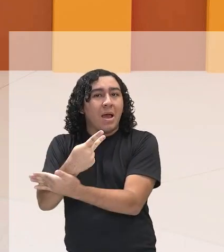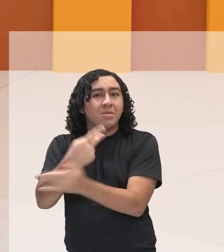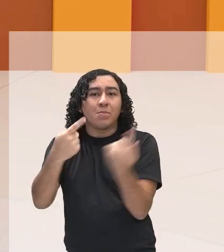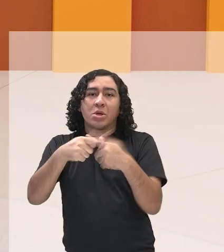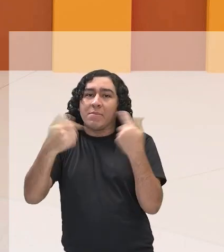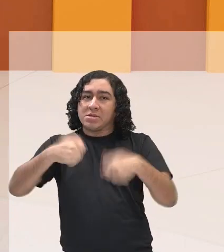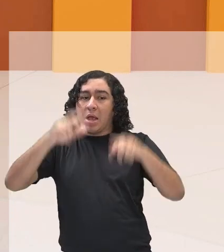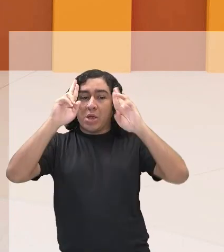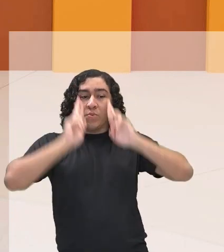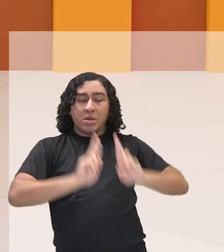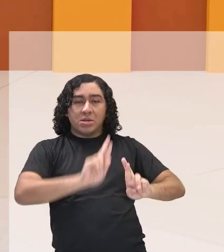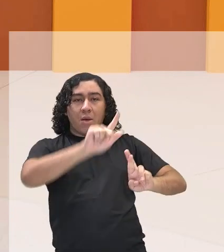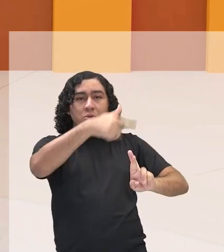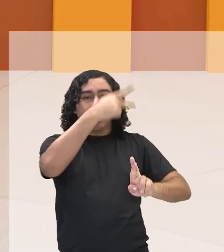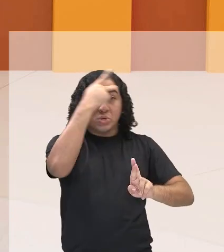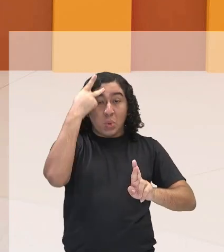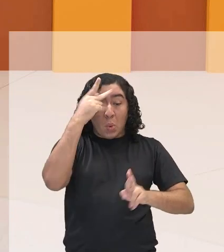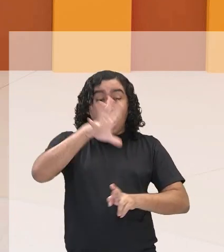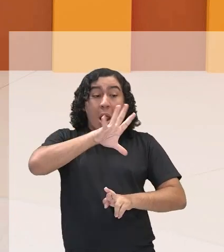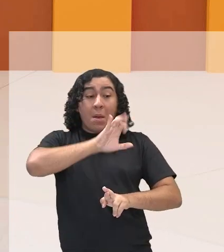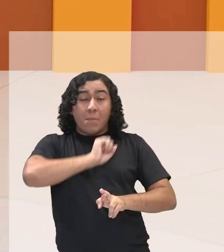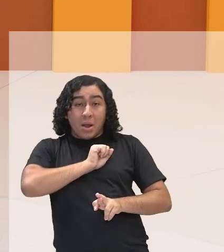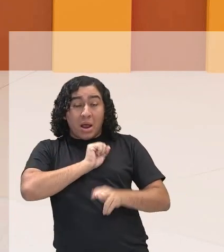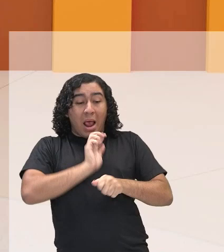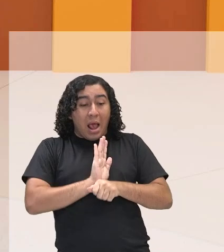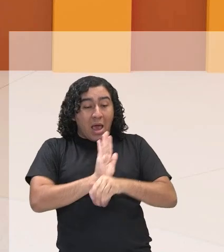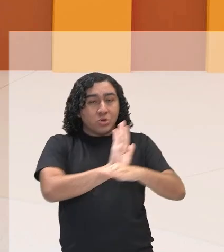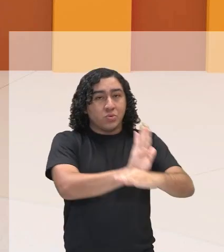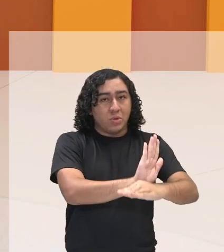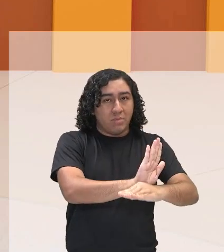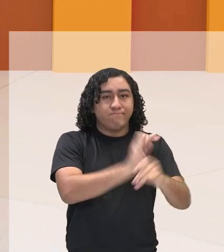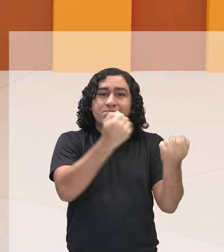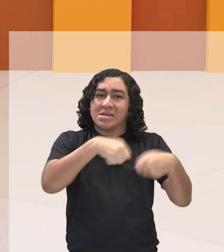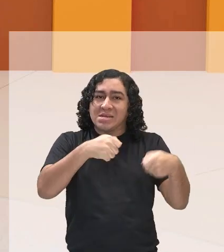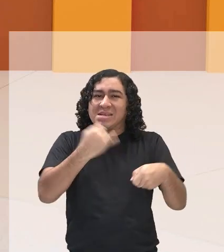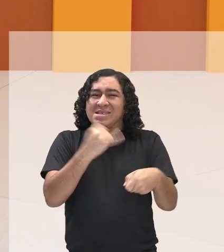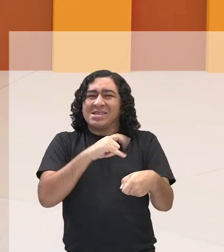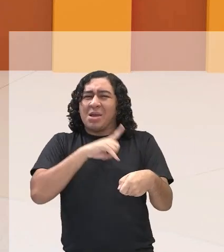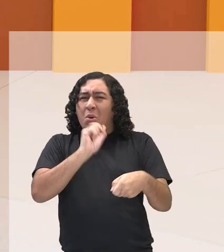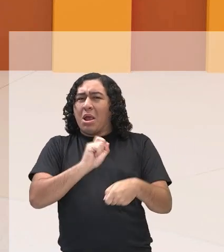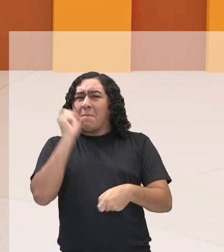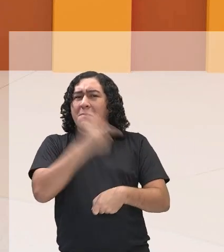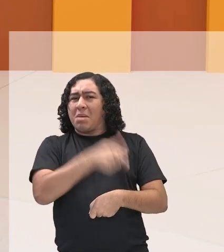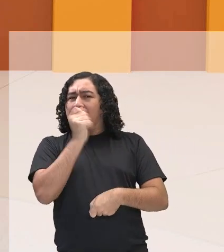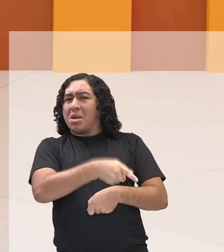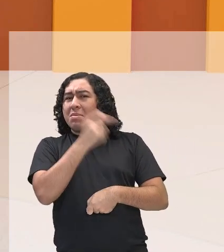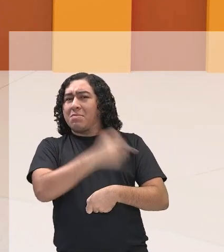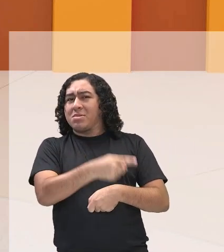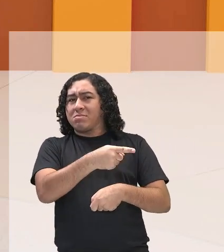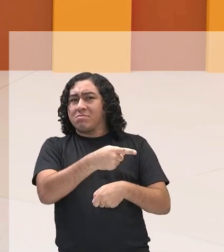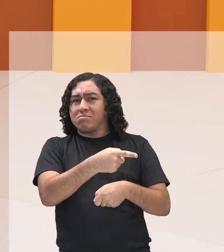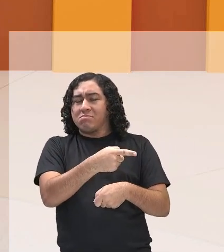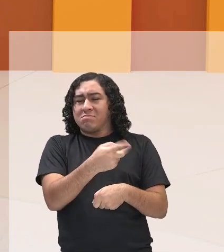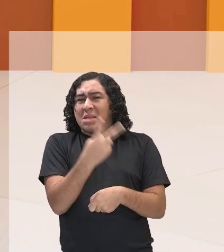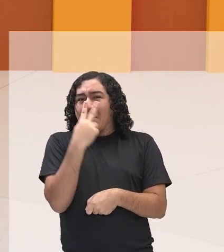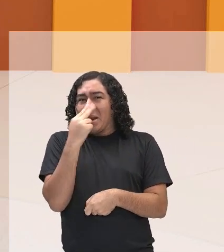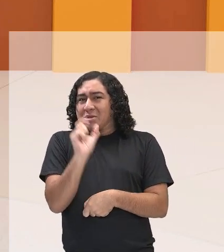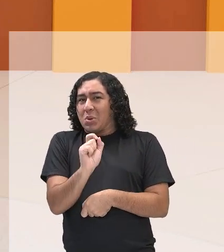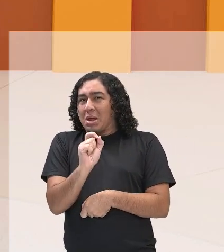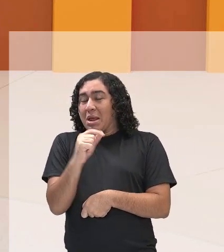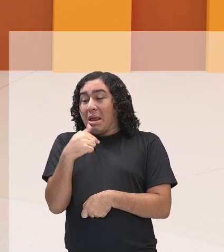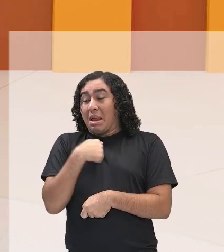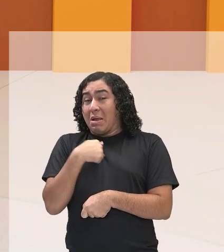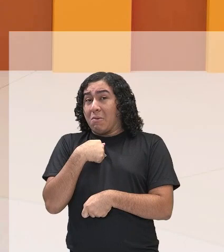que é amar o outro, que é acolher o outro. Aí quando eu começo a jogar pedra, olha só, eu seguindo a